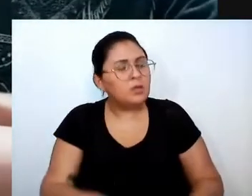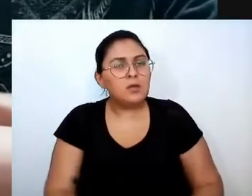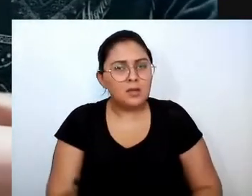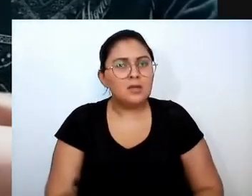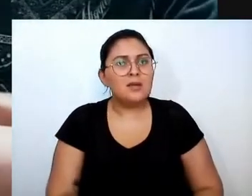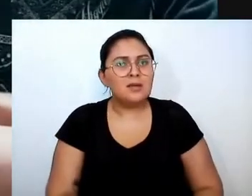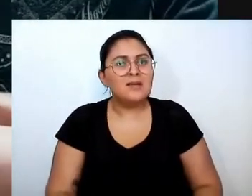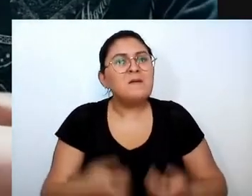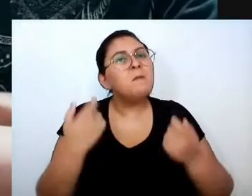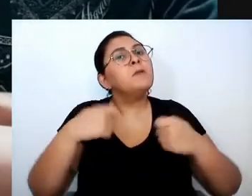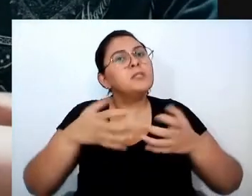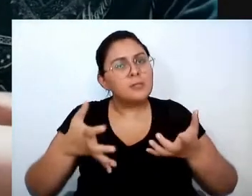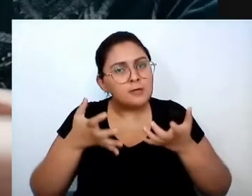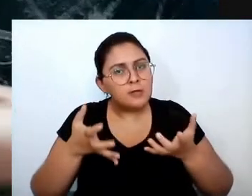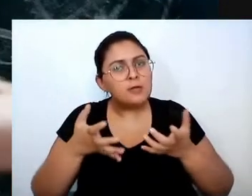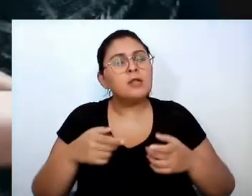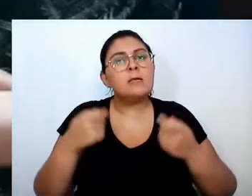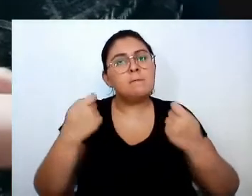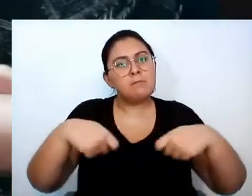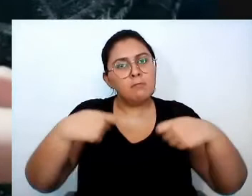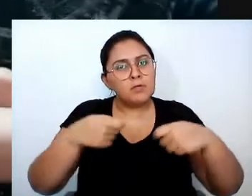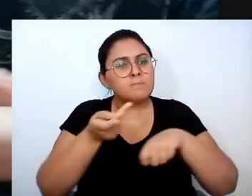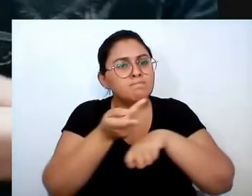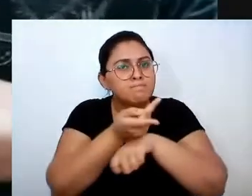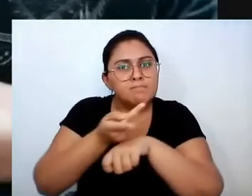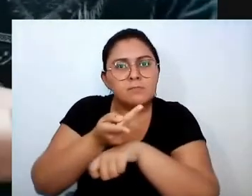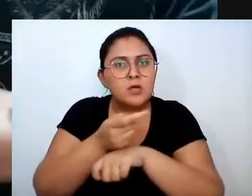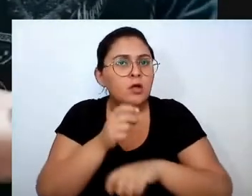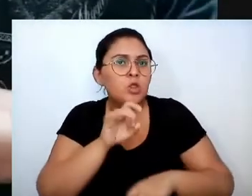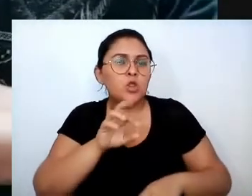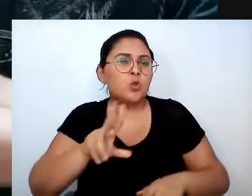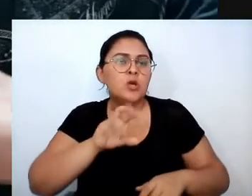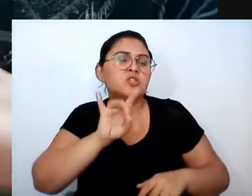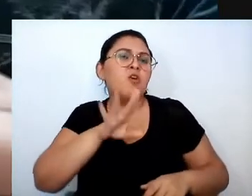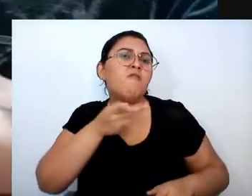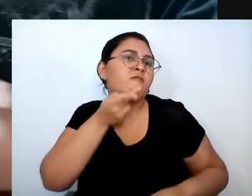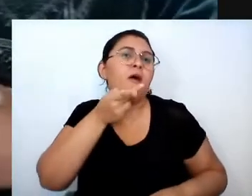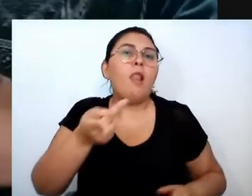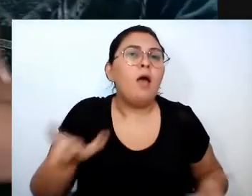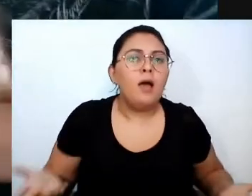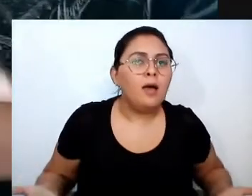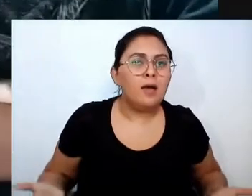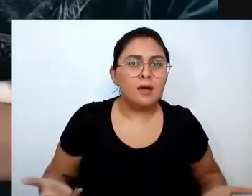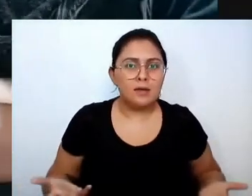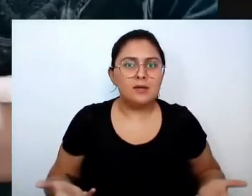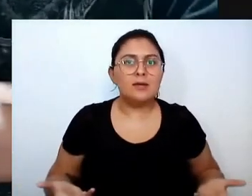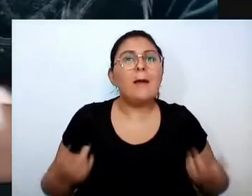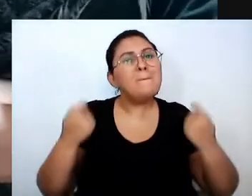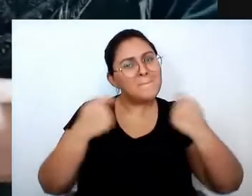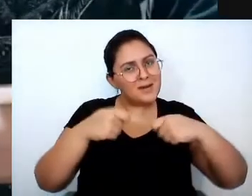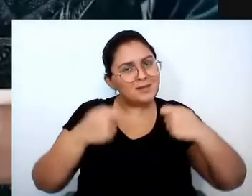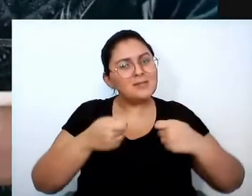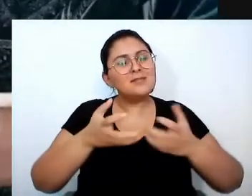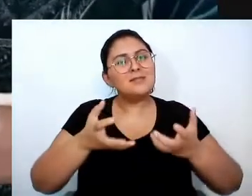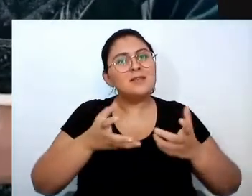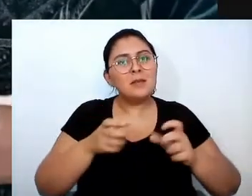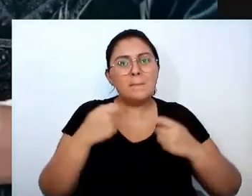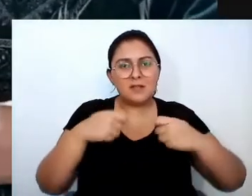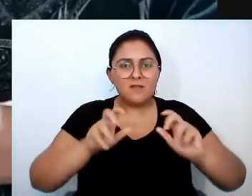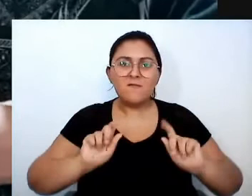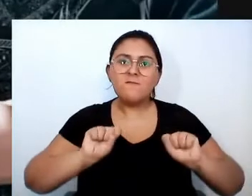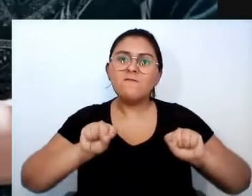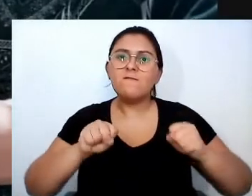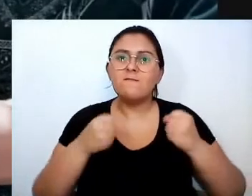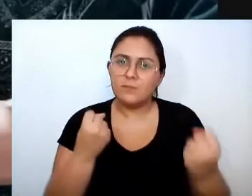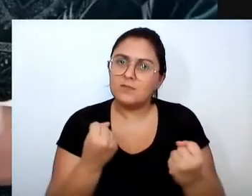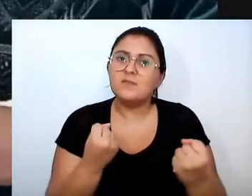que querer e tem que buscar. Não é só você dizer que quer. sim, Então a dica que eu dou é que tem que ter força de vontade e buscar